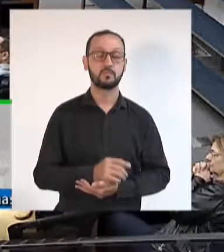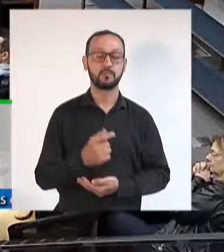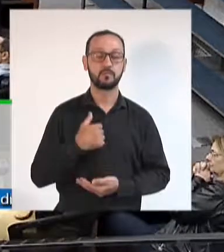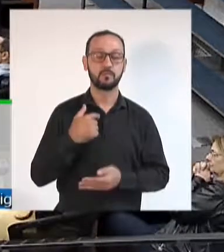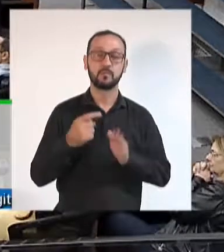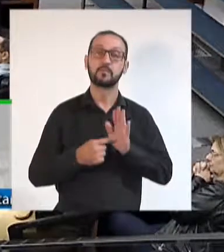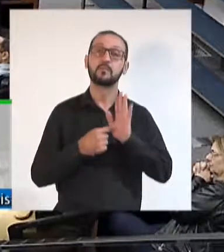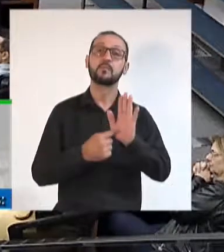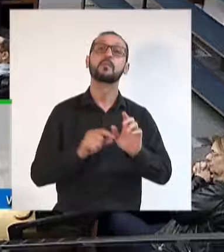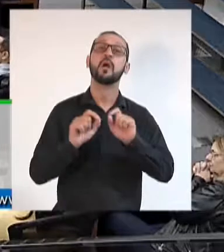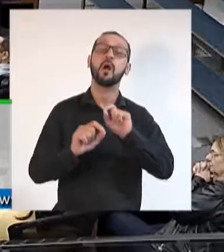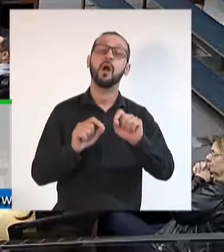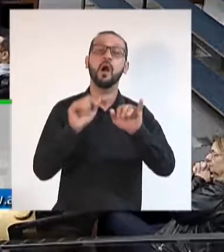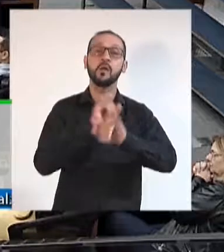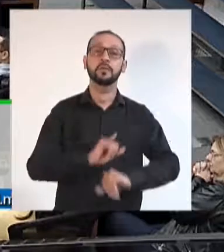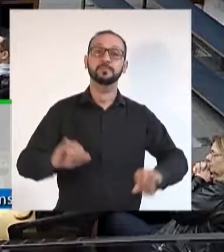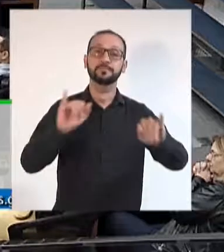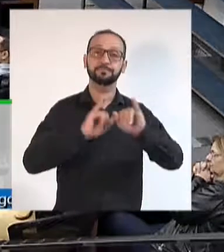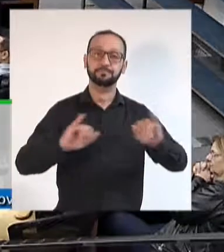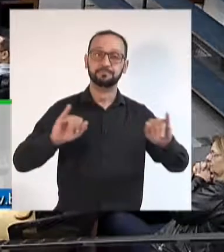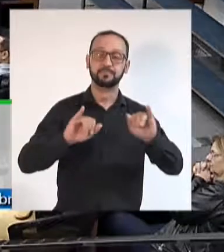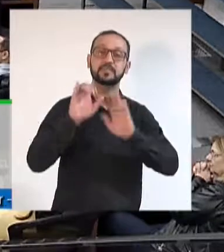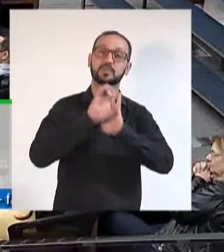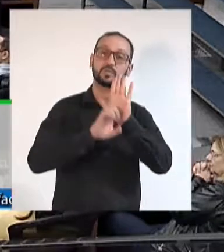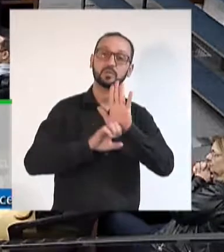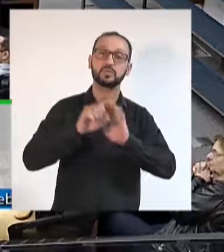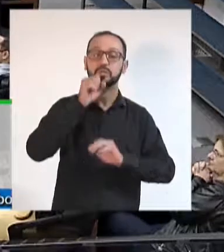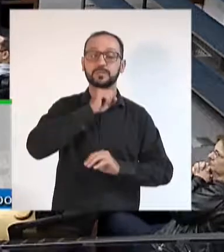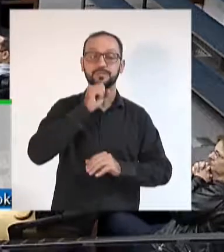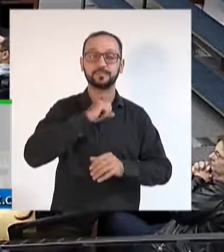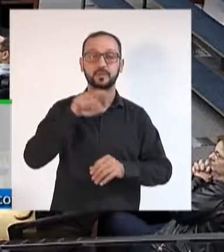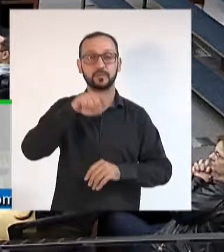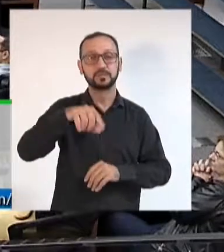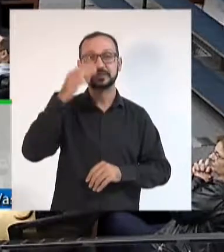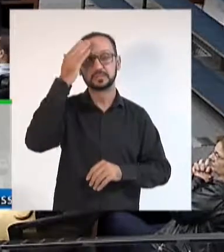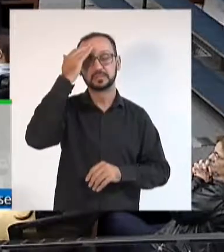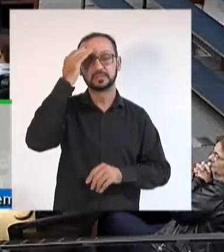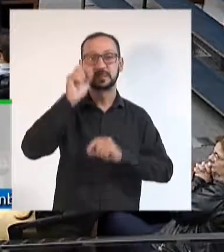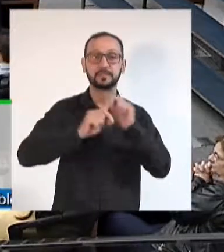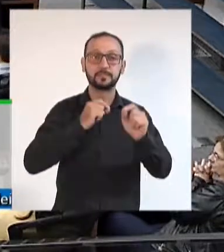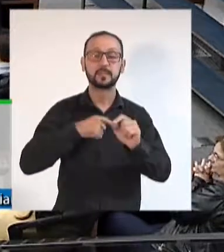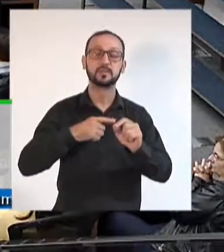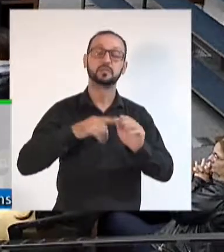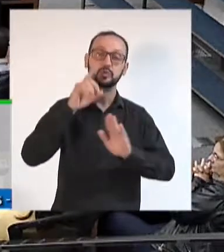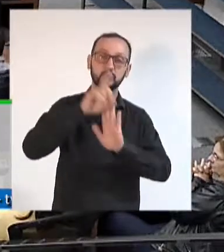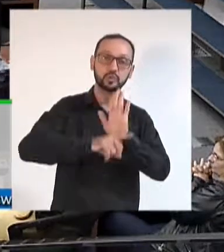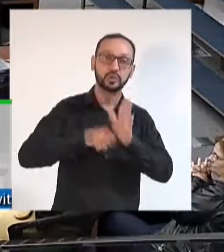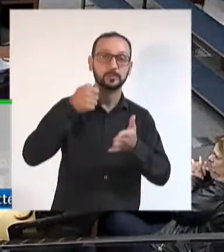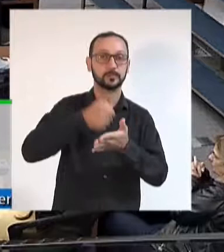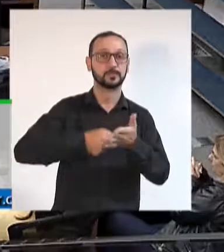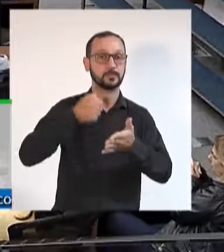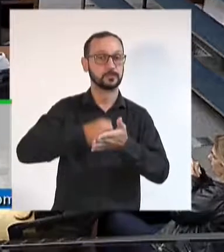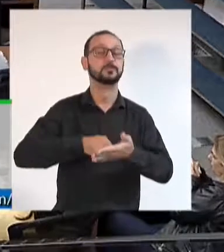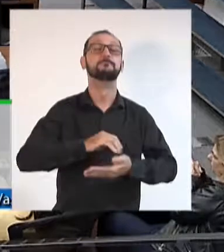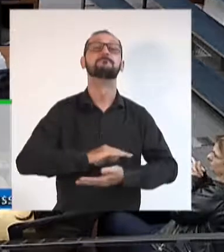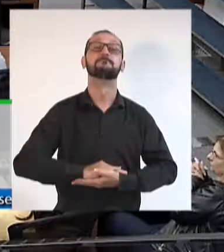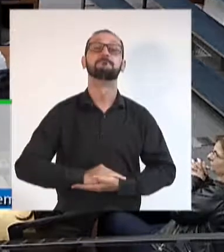Está no ar o Boletim Estatuto do Idoso, para você ficar sabendo e fazer valer os seus direitos.